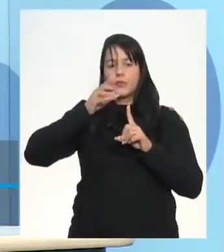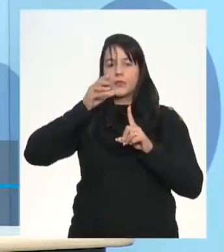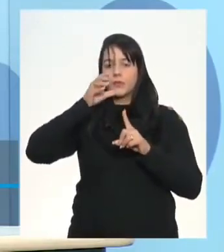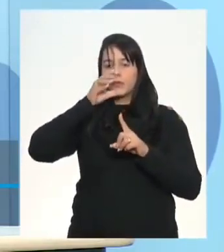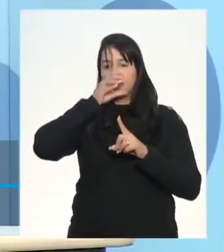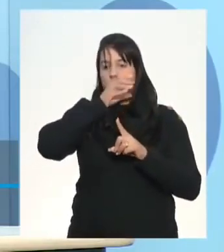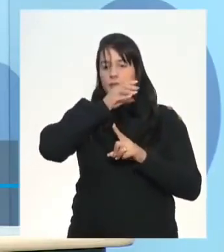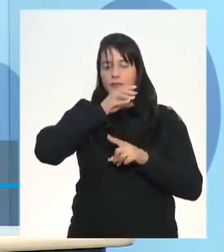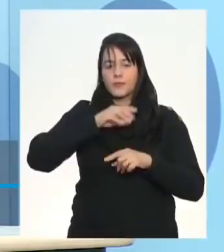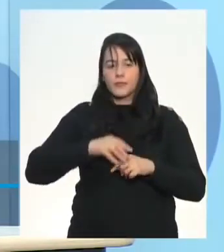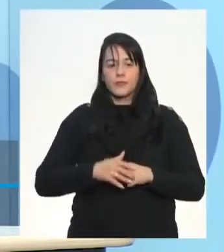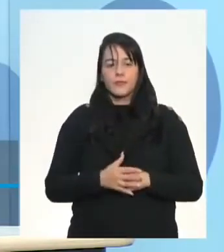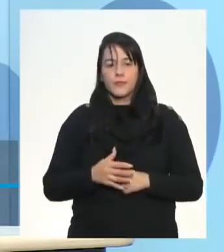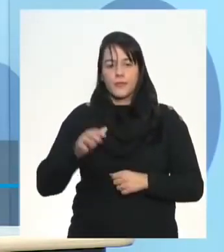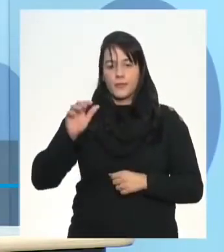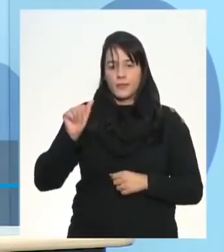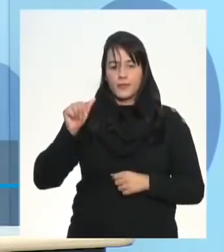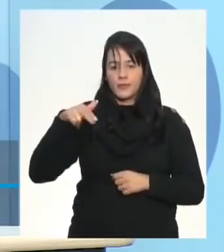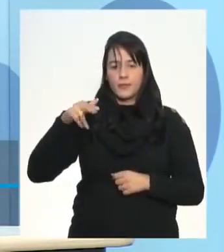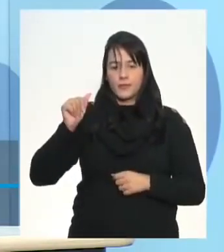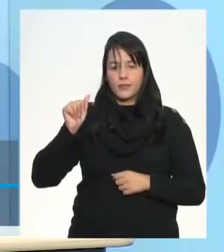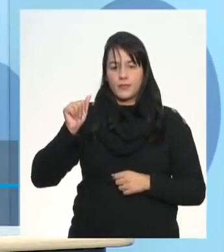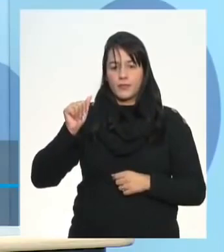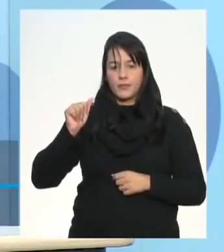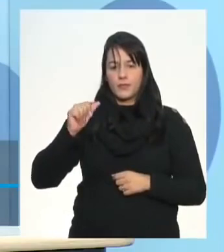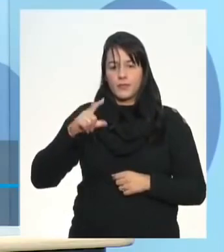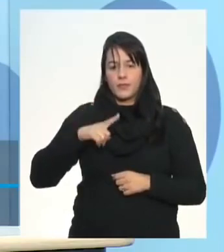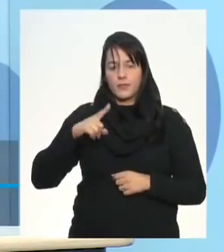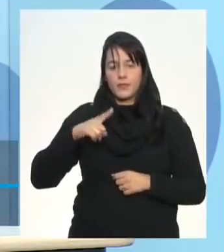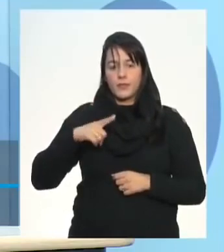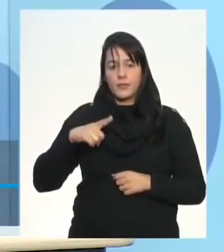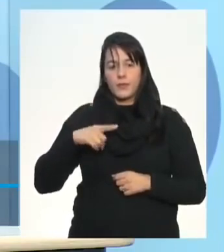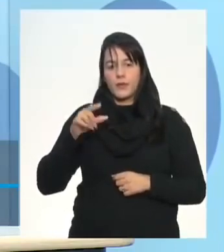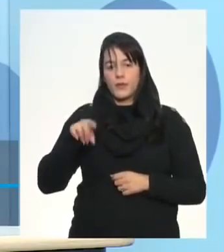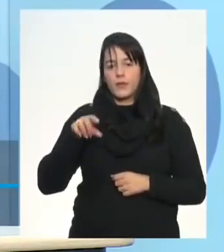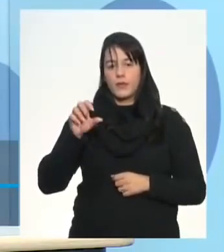Ana, deve ser Ana Carolina, da Pro Patrícia, colocou ao fenômeno.